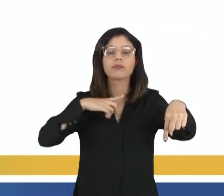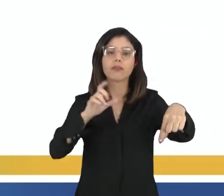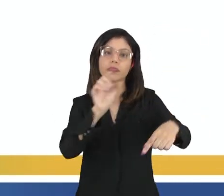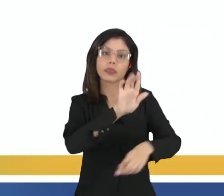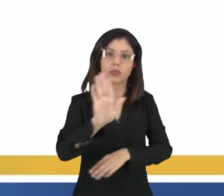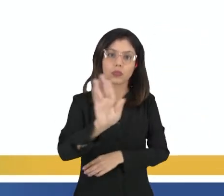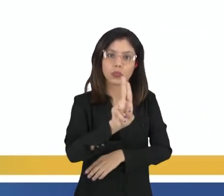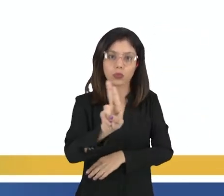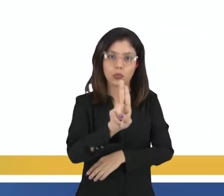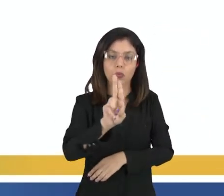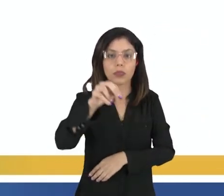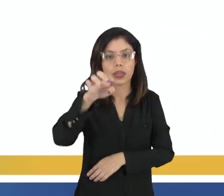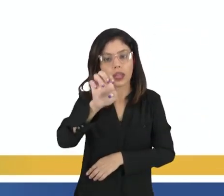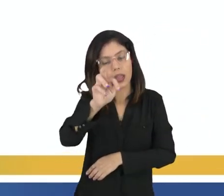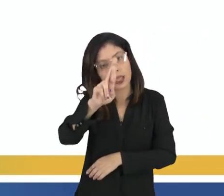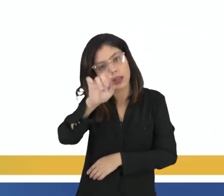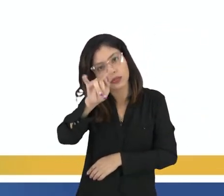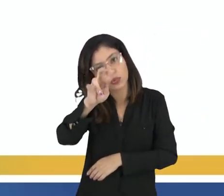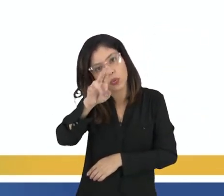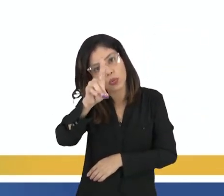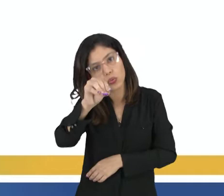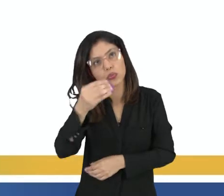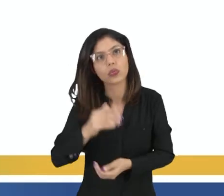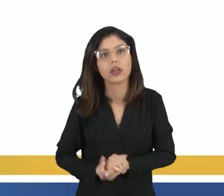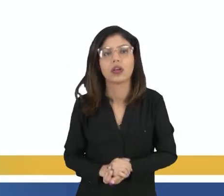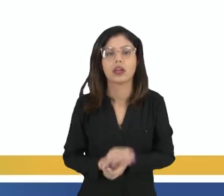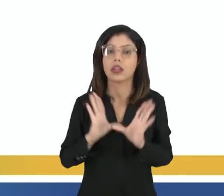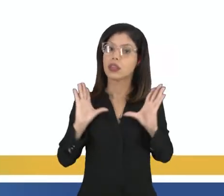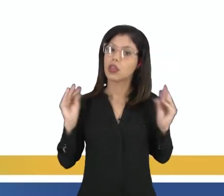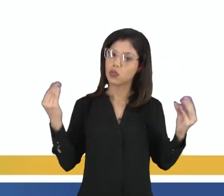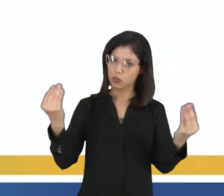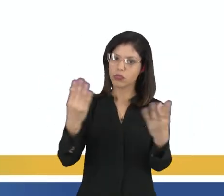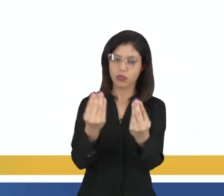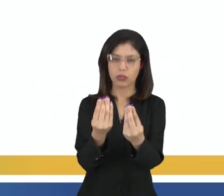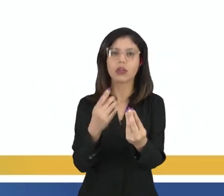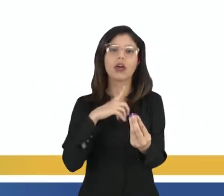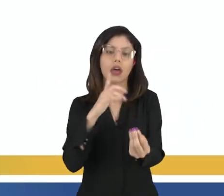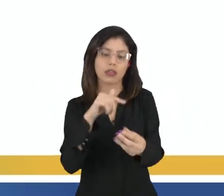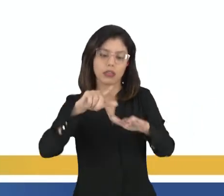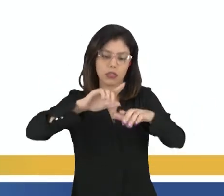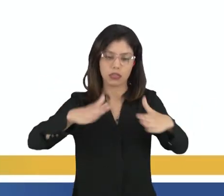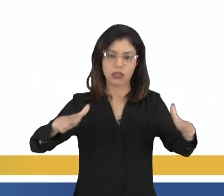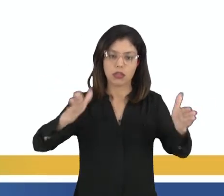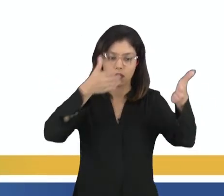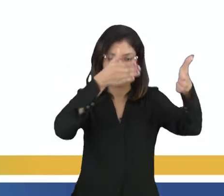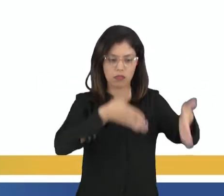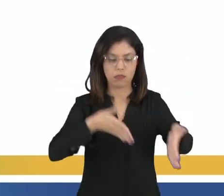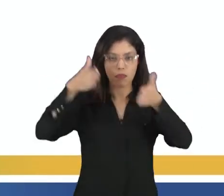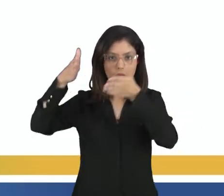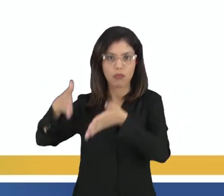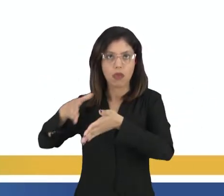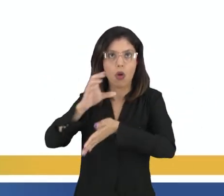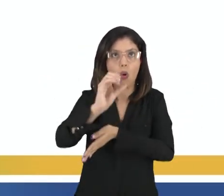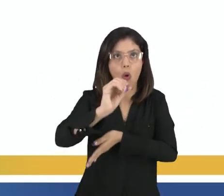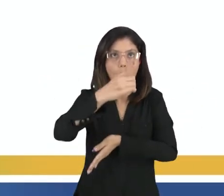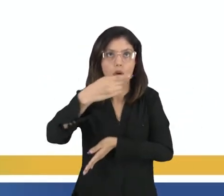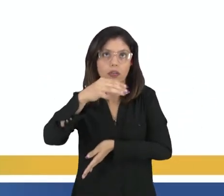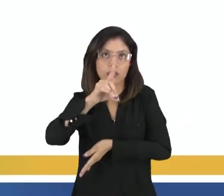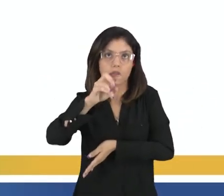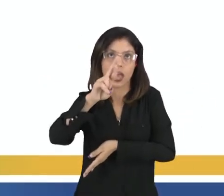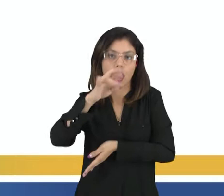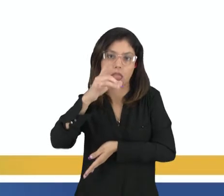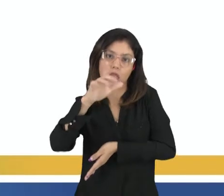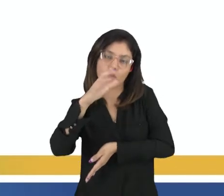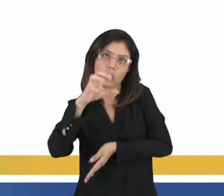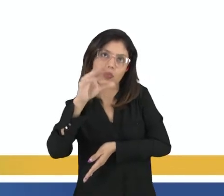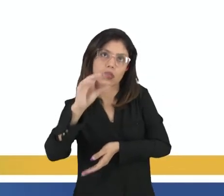chamadas de eletrodos, nessas soluções aquosas, inicia-se o processo da reação de oxirredução, que